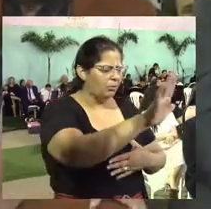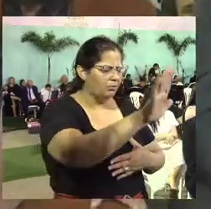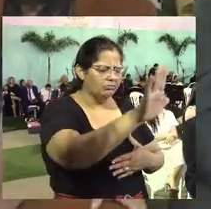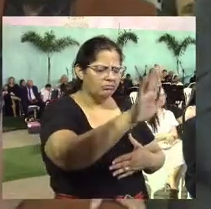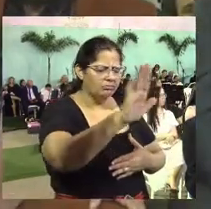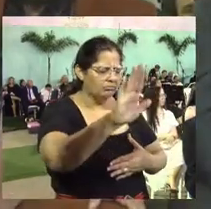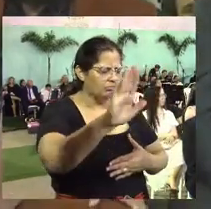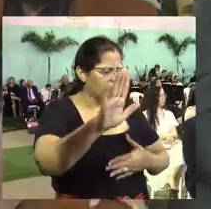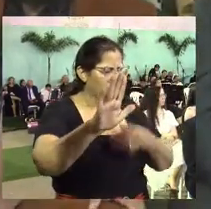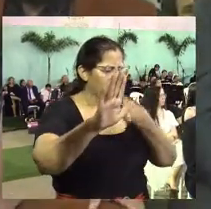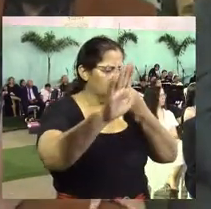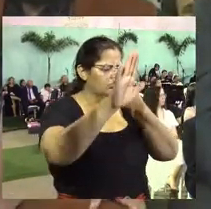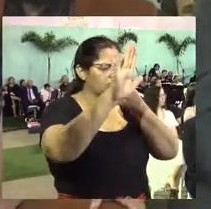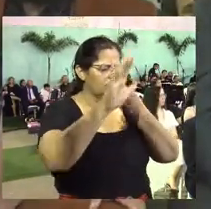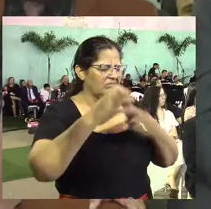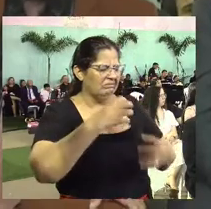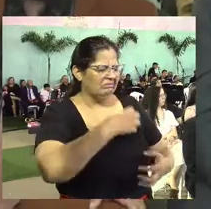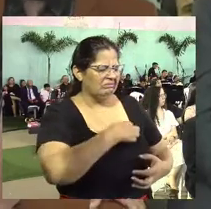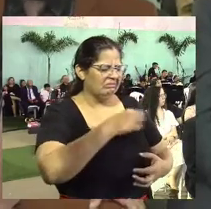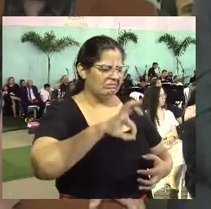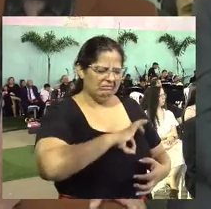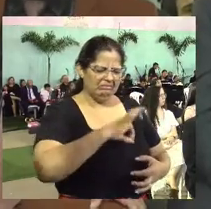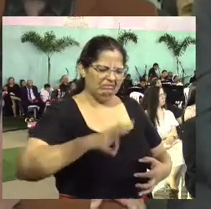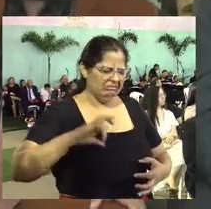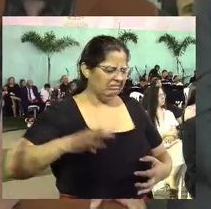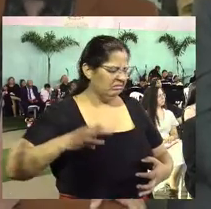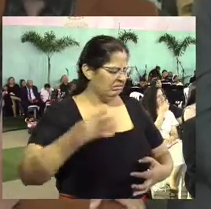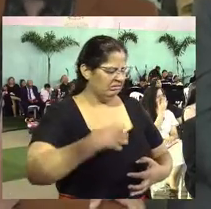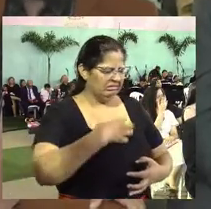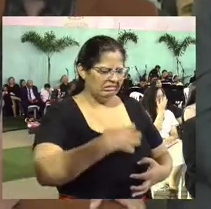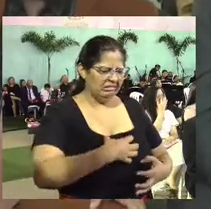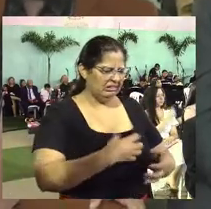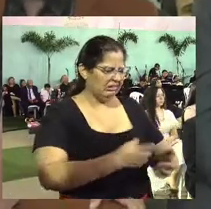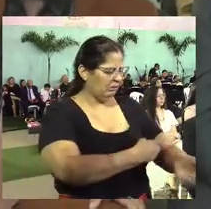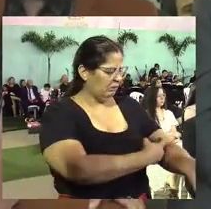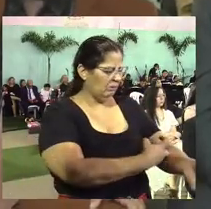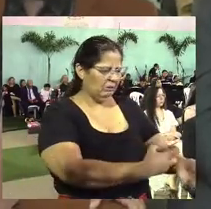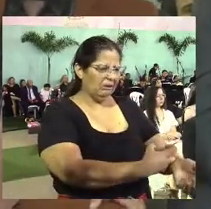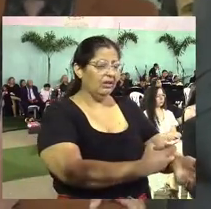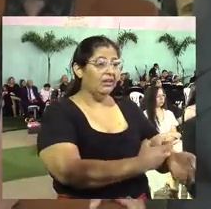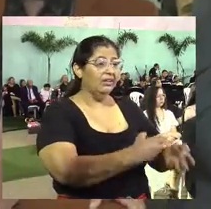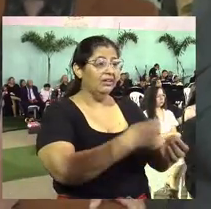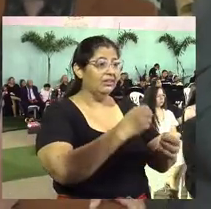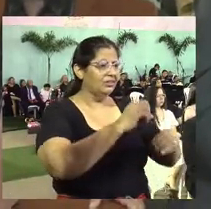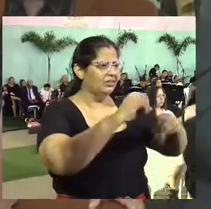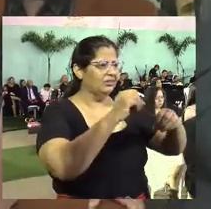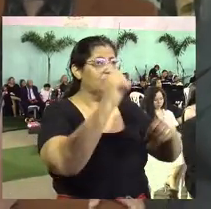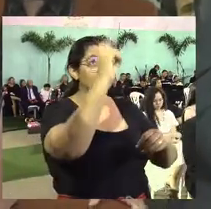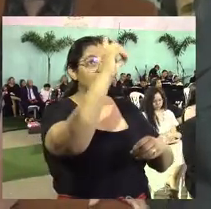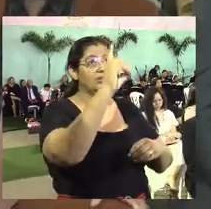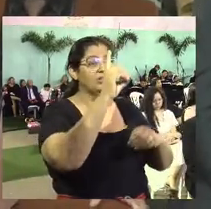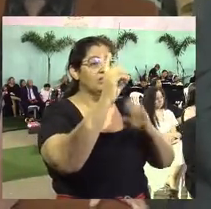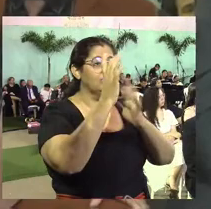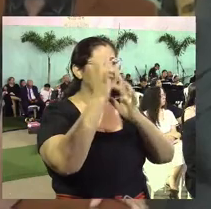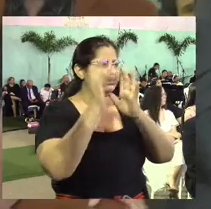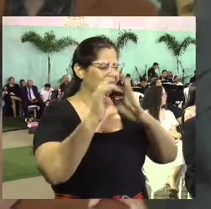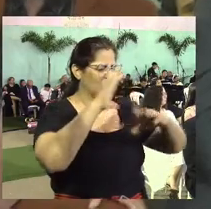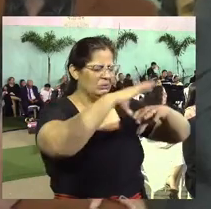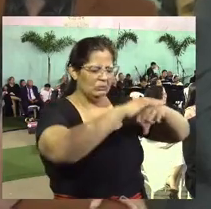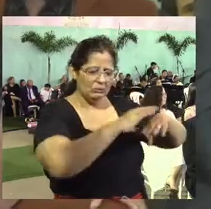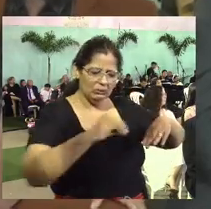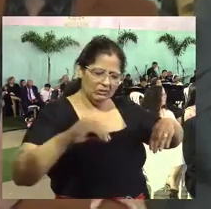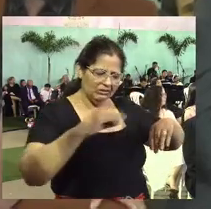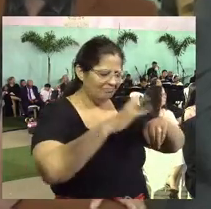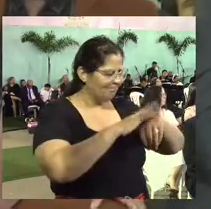terminando entubada com metade com câncer hemodiálise e Jesus começou a curar como eu nunca vi dentro das igrejas encruzada lá dentro